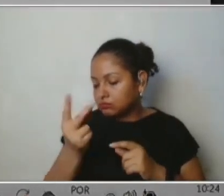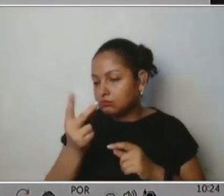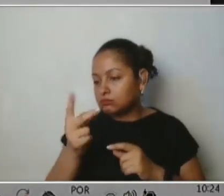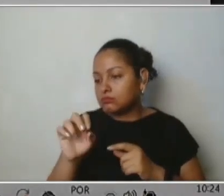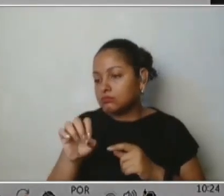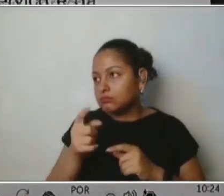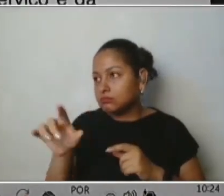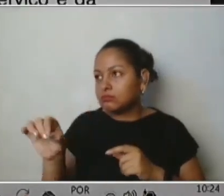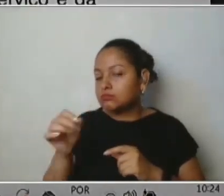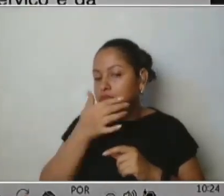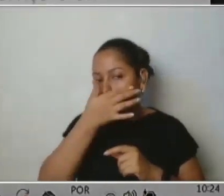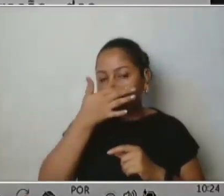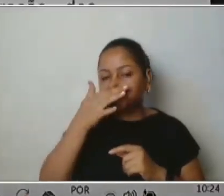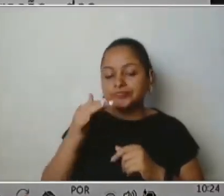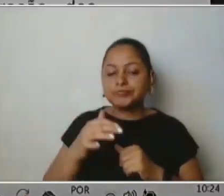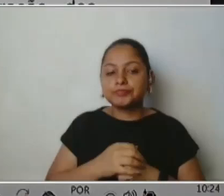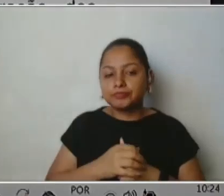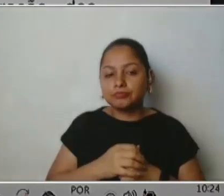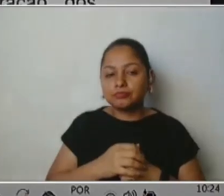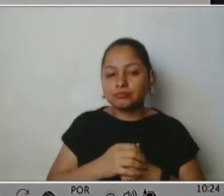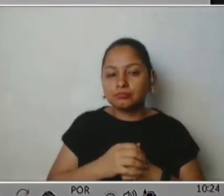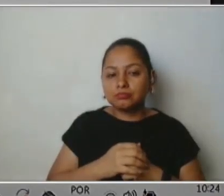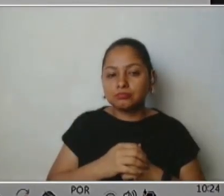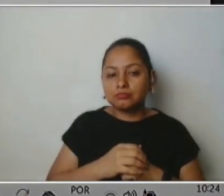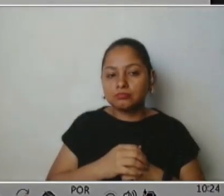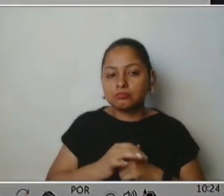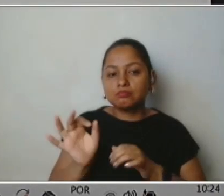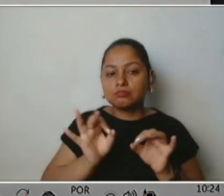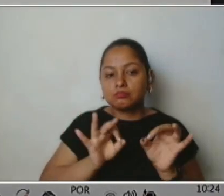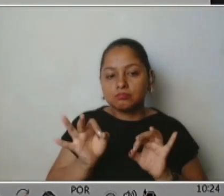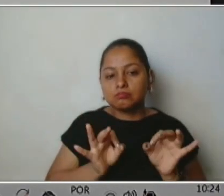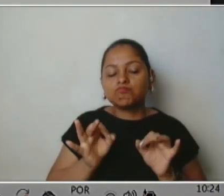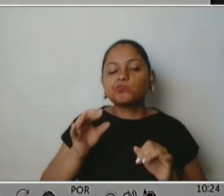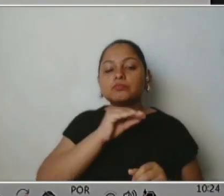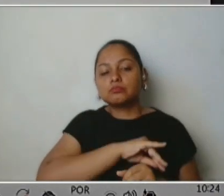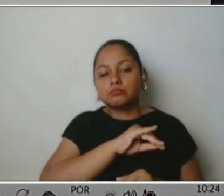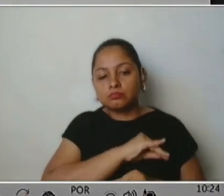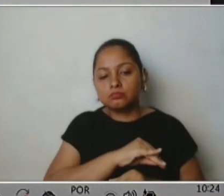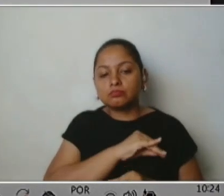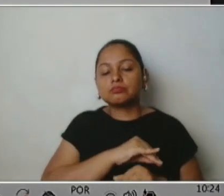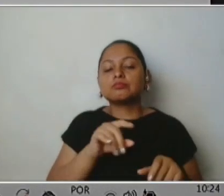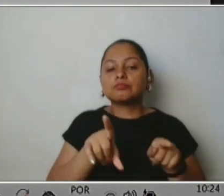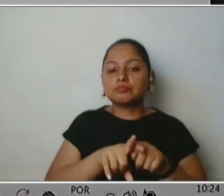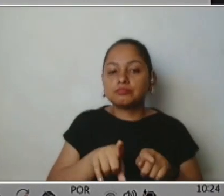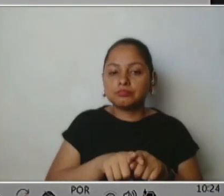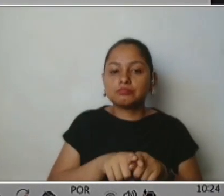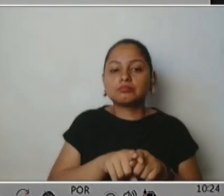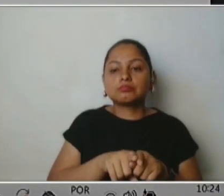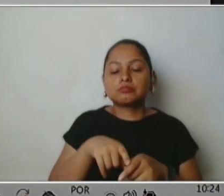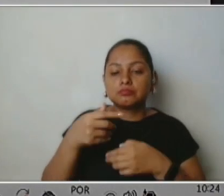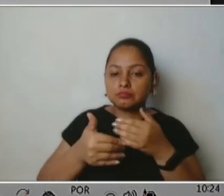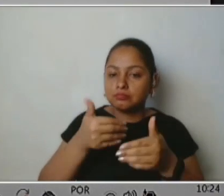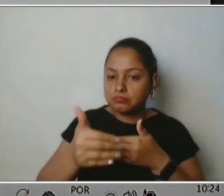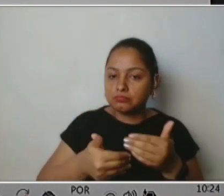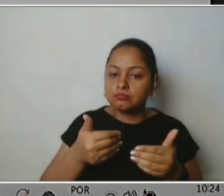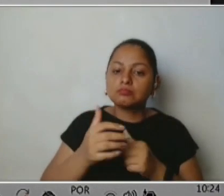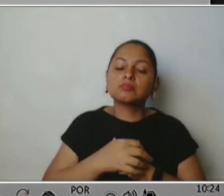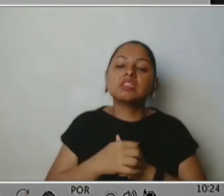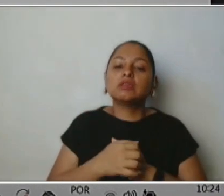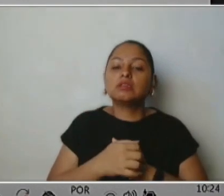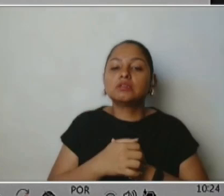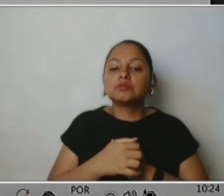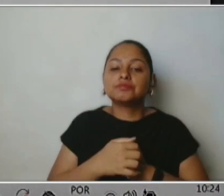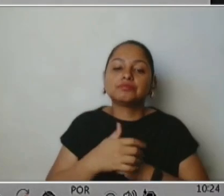constantes no plano de cargo e salário, com progressão funcional através do avanço vertical, horizontal e outros,